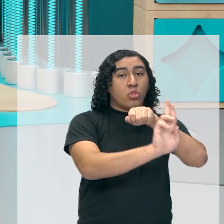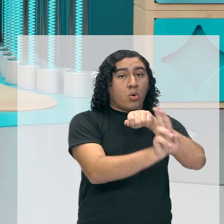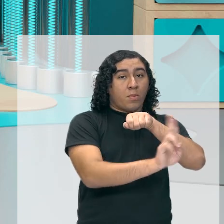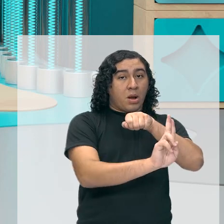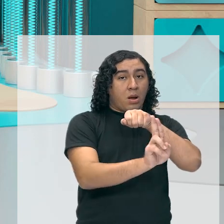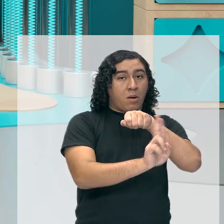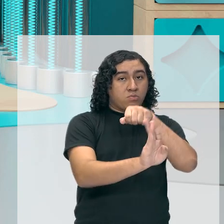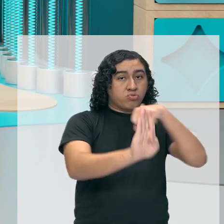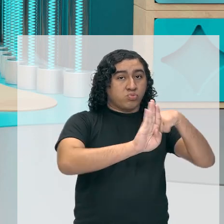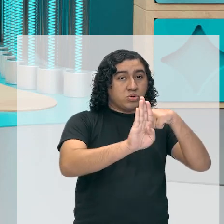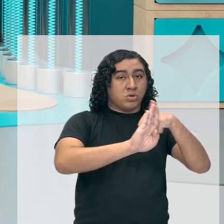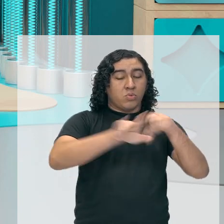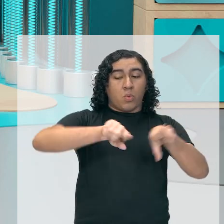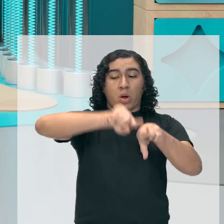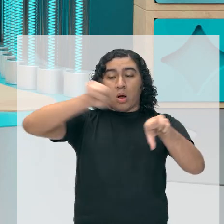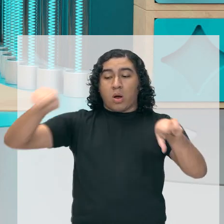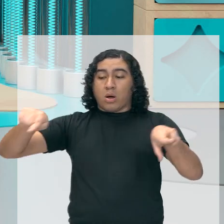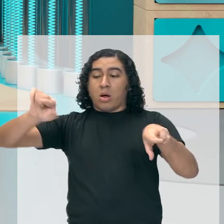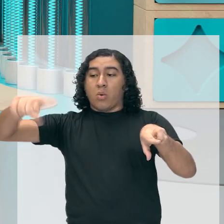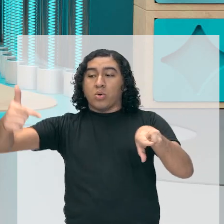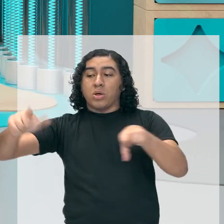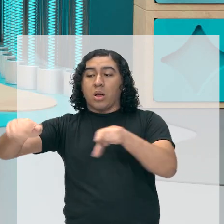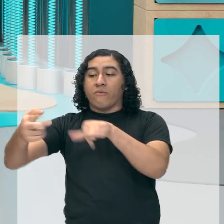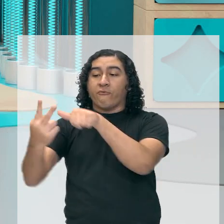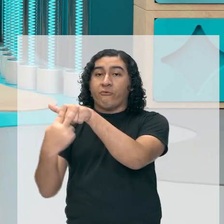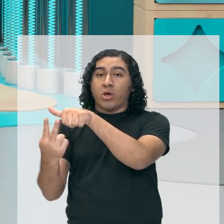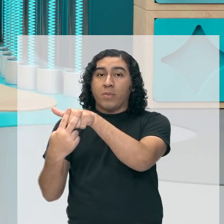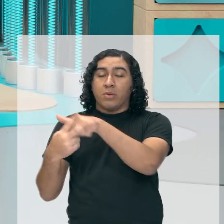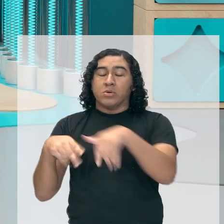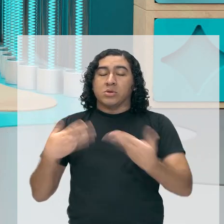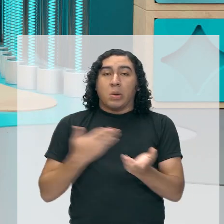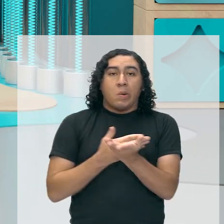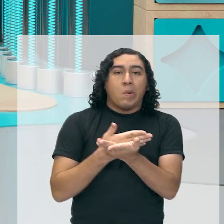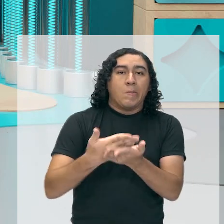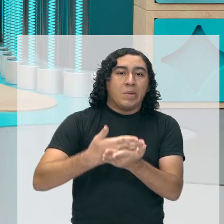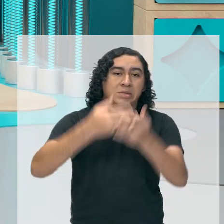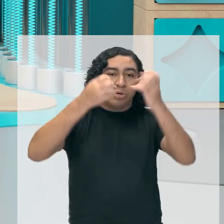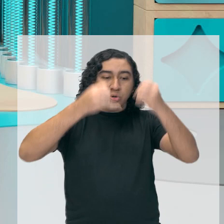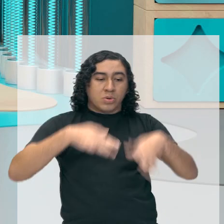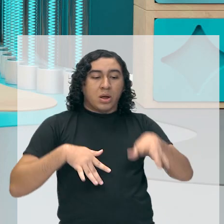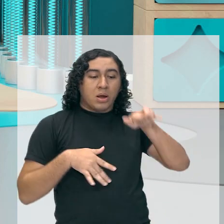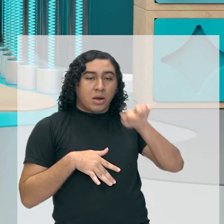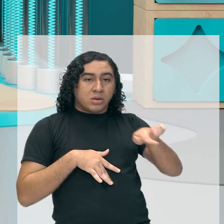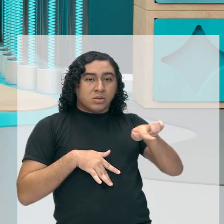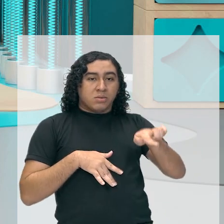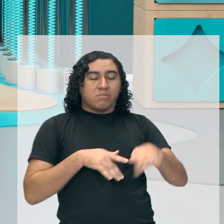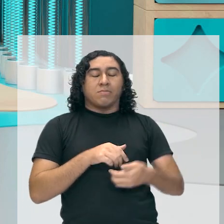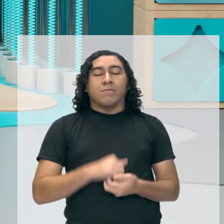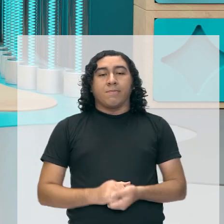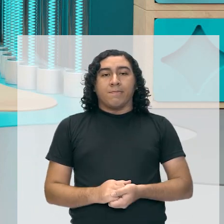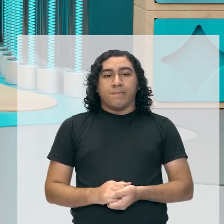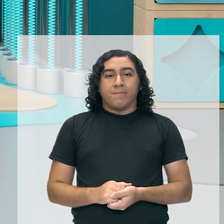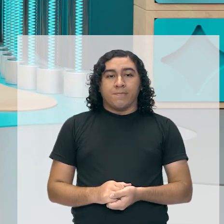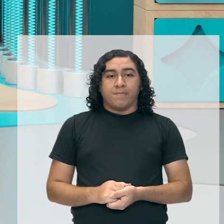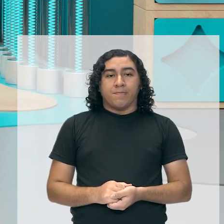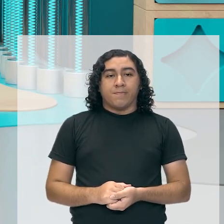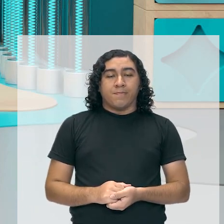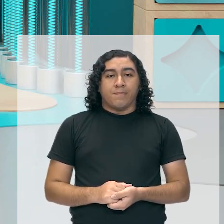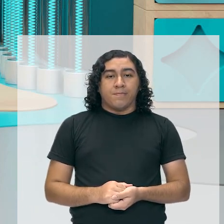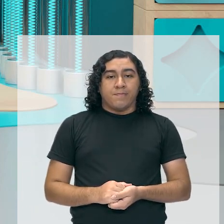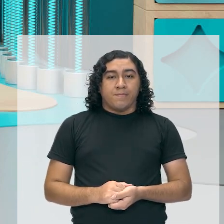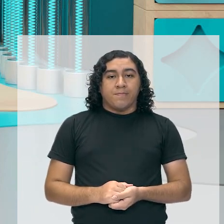o nosso período, e uma parte verbal. Então, vamos começar apresentando aqui a parte nominal. Colocando aqui para vocês, olha